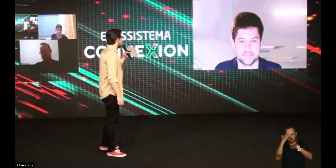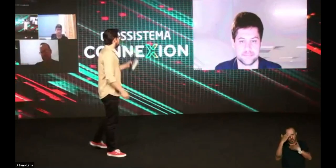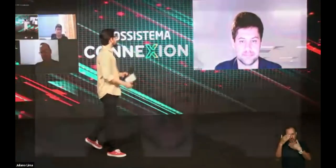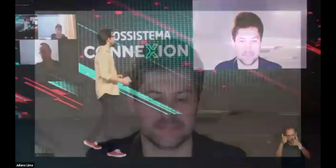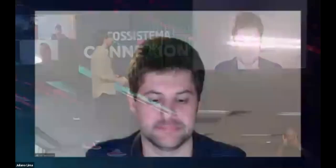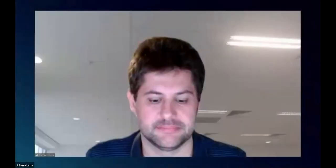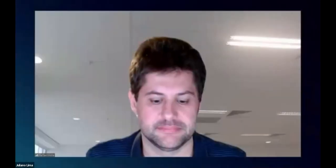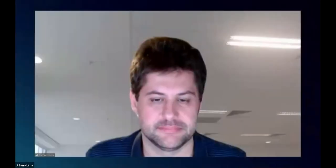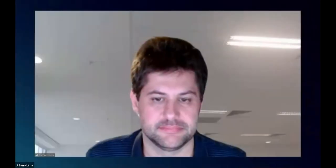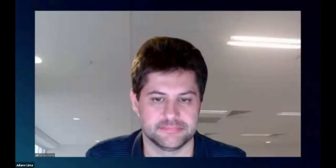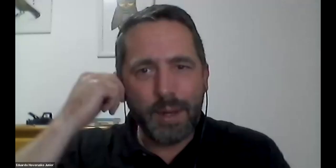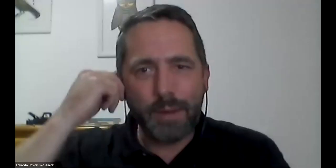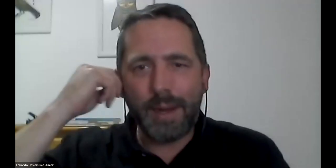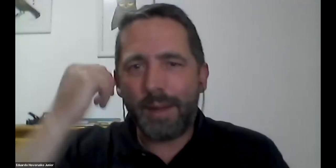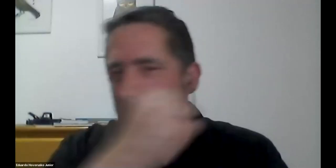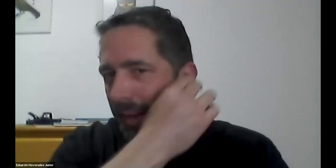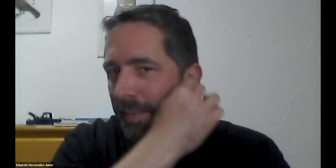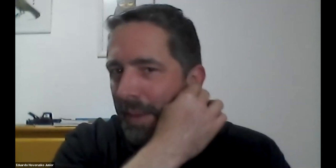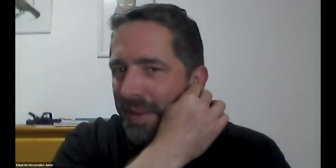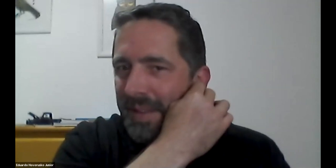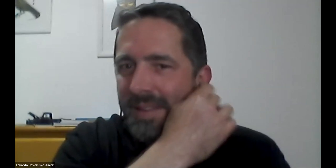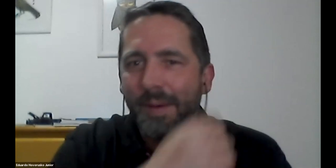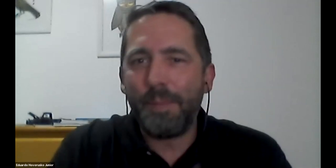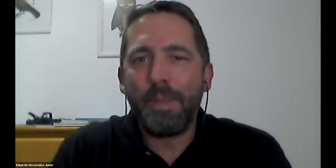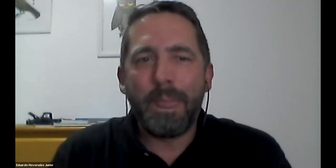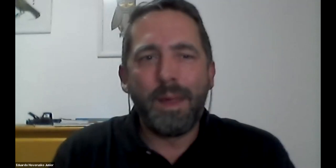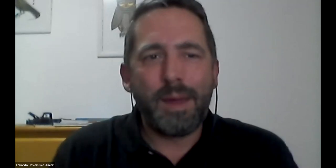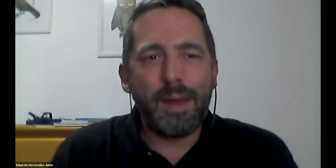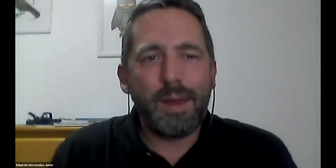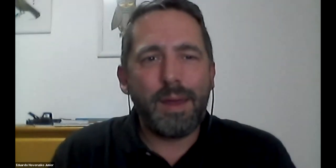estar aqui com a gente. Boa noite, Juliano. Obrigado pela apresentação.